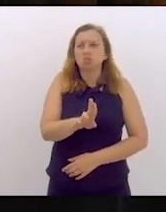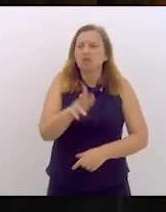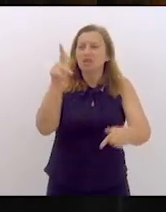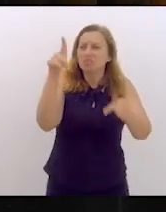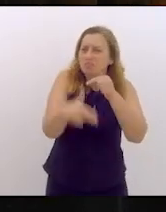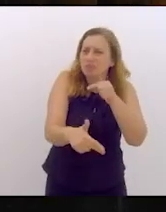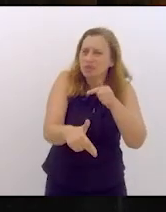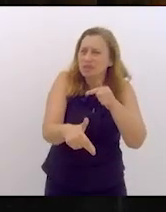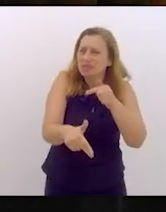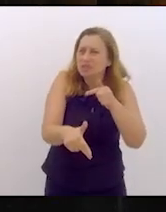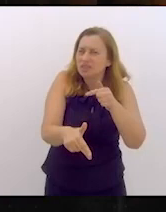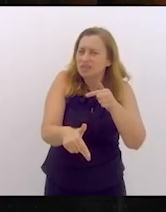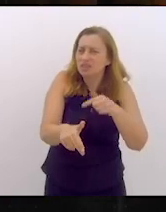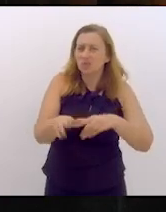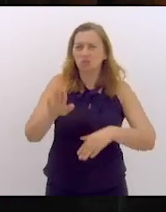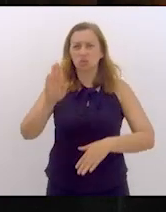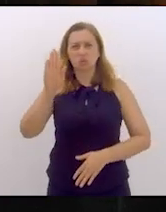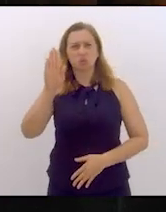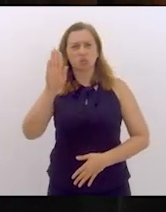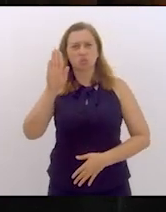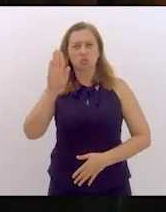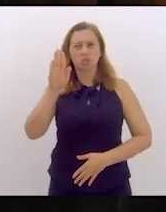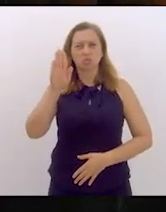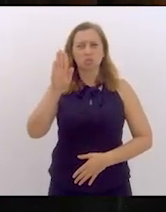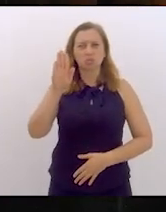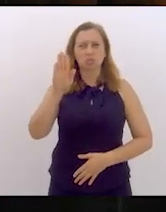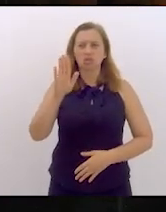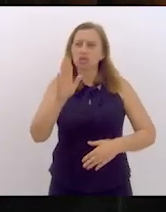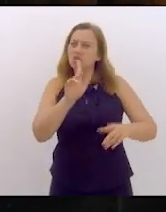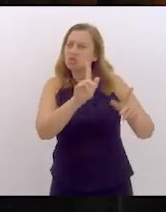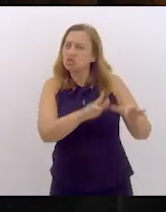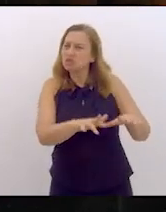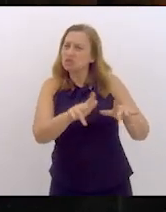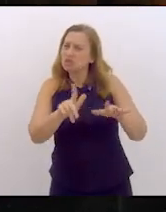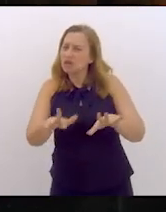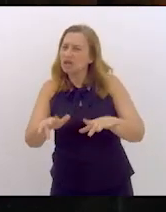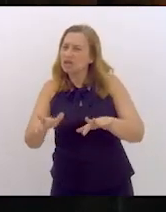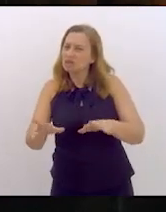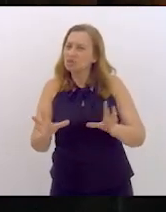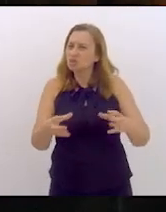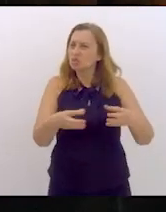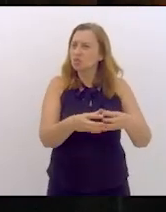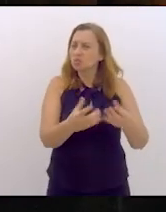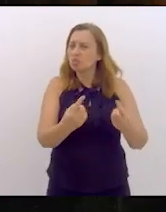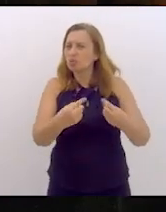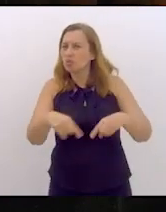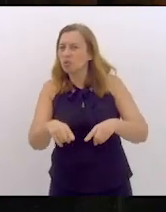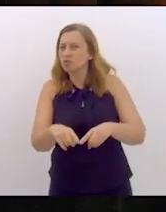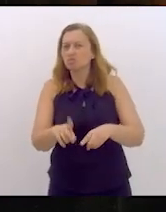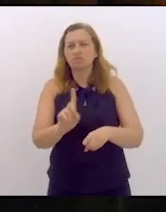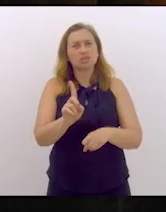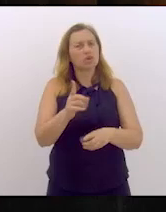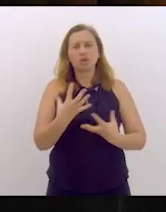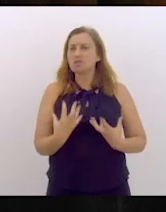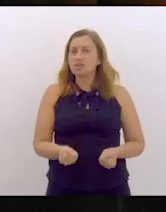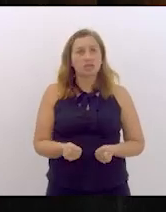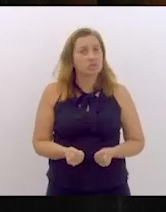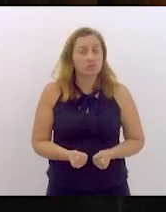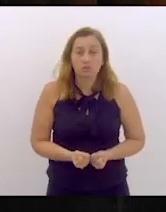impedir candidatura seu potencial as candidaturas de adversários é algo inaceitável